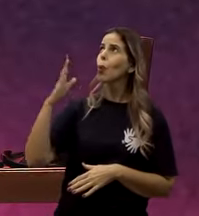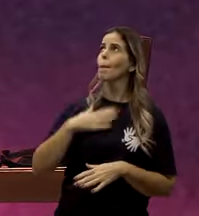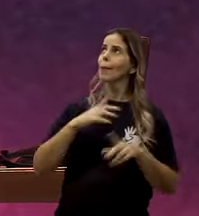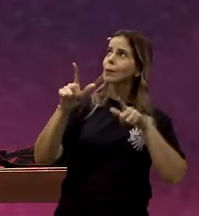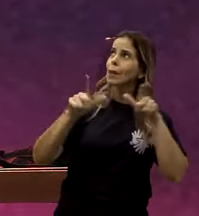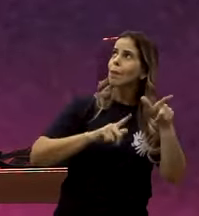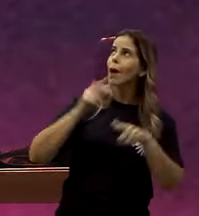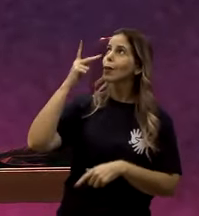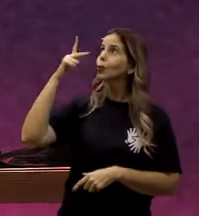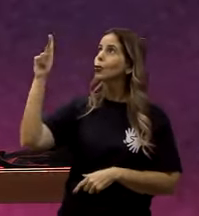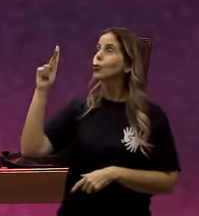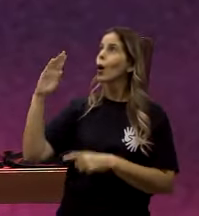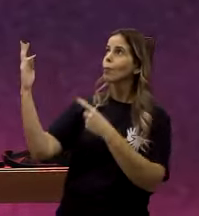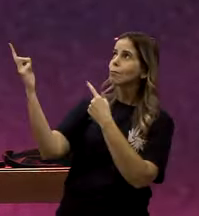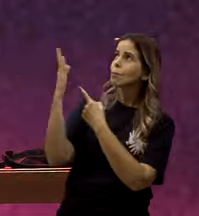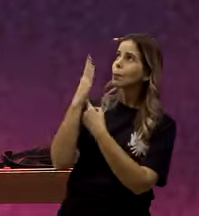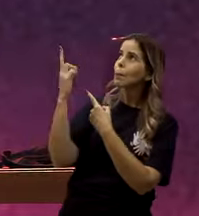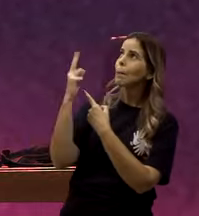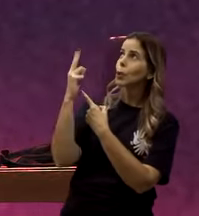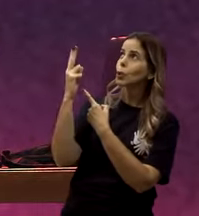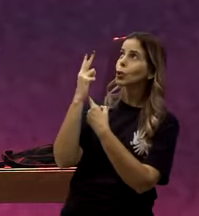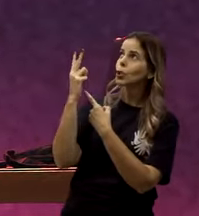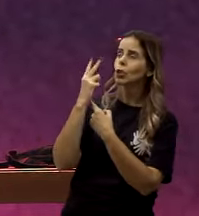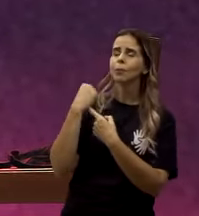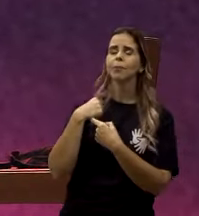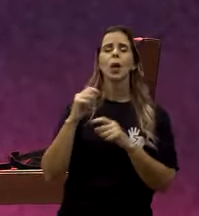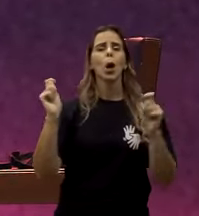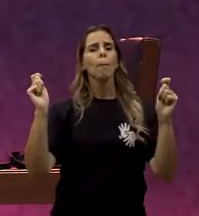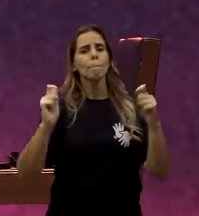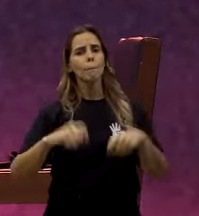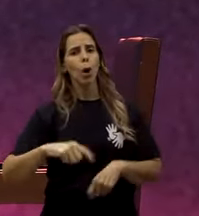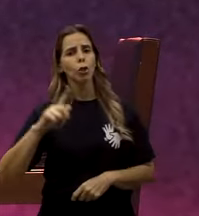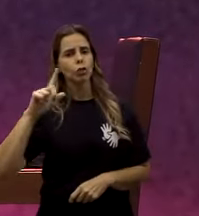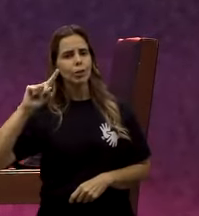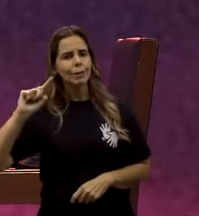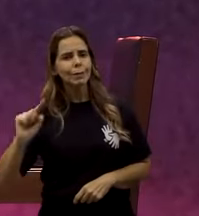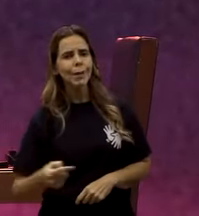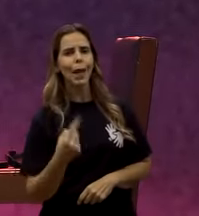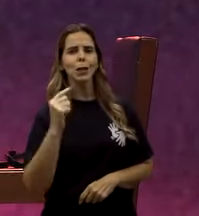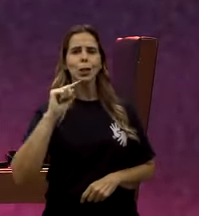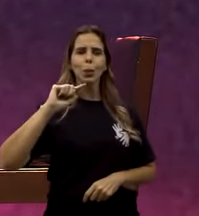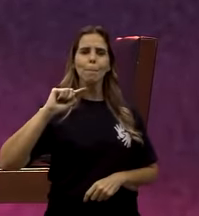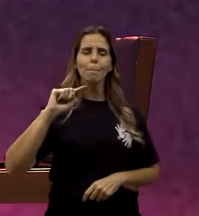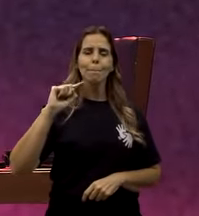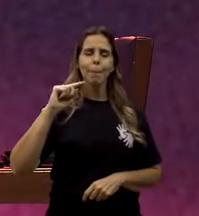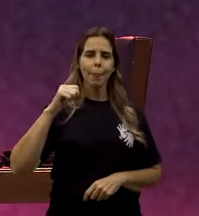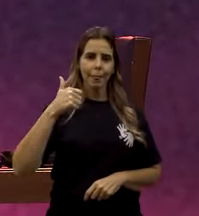minha família é blindada 10.000 cairão ao meu lado 1000 à minha direita mas eu não serei atingido